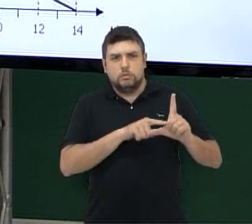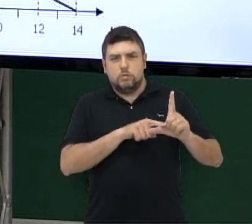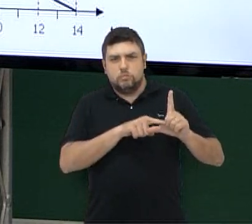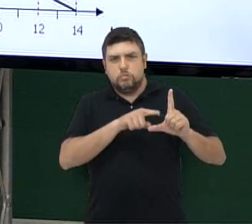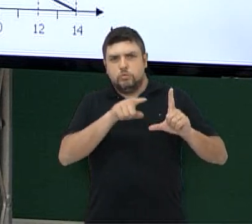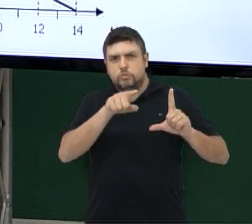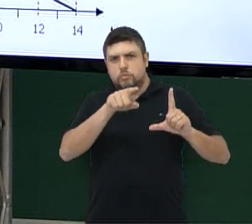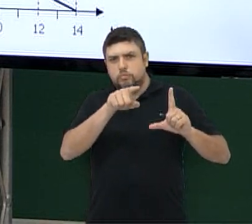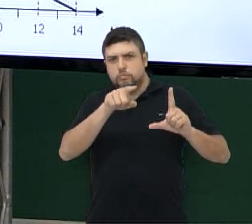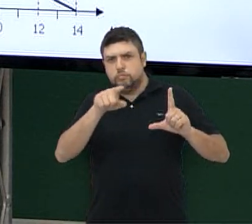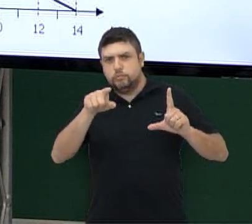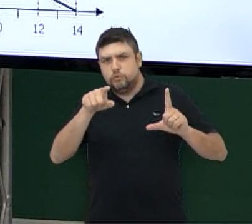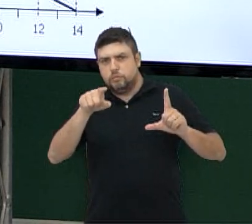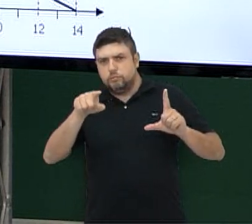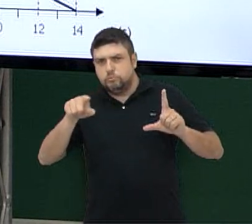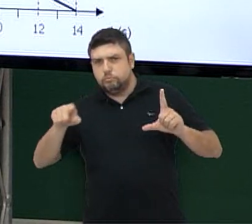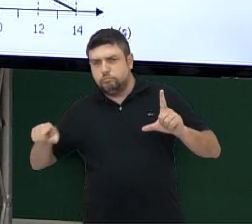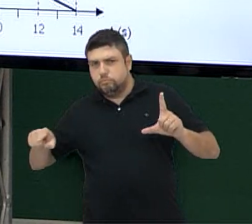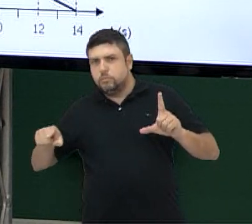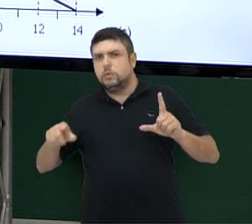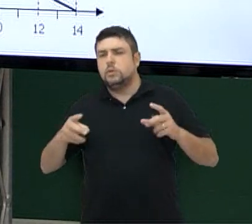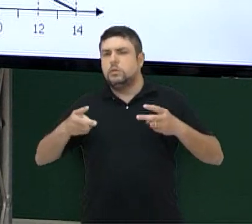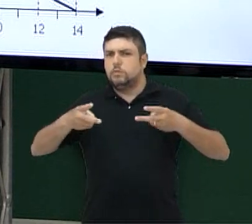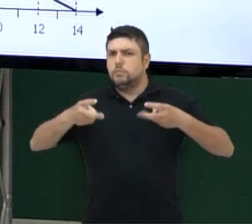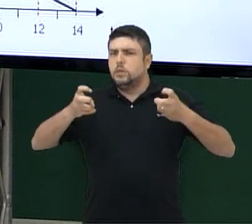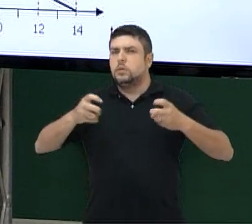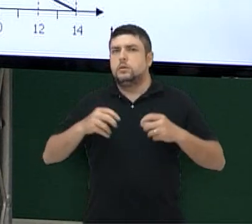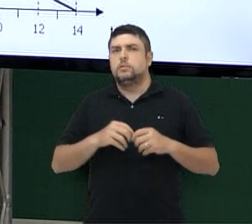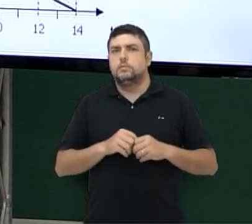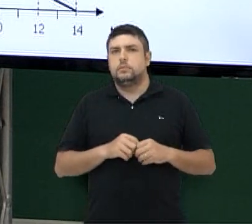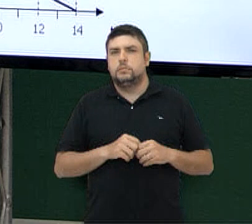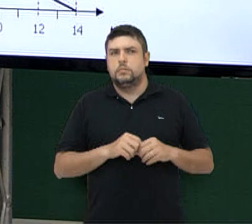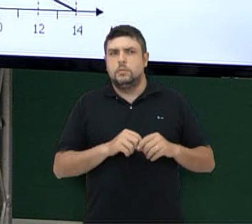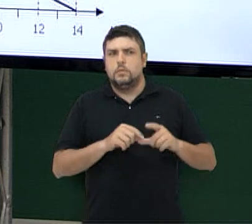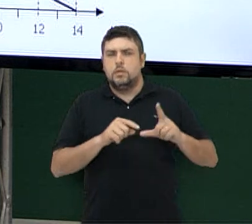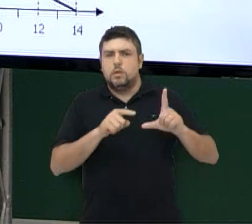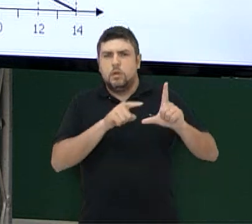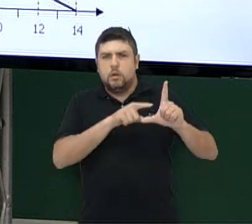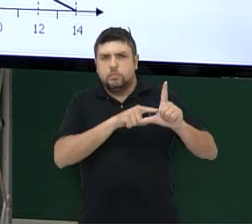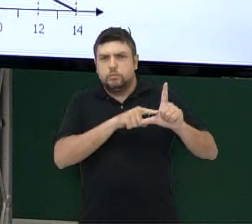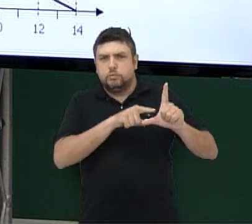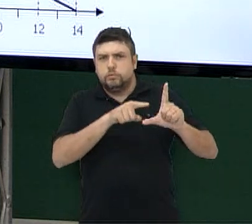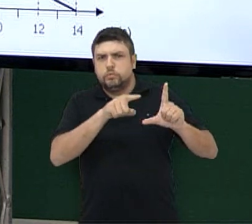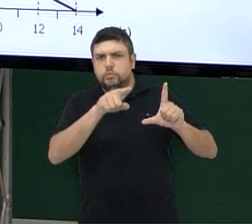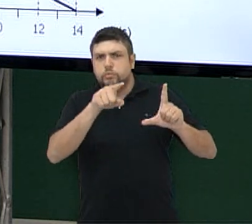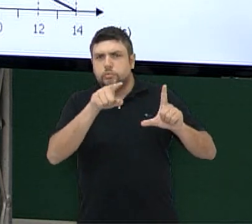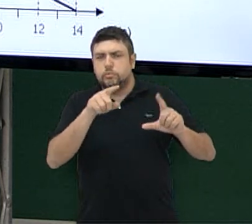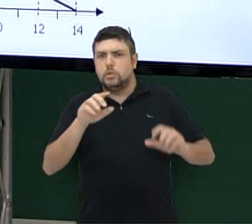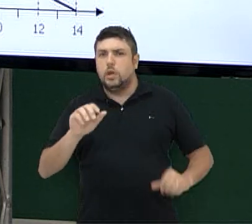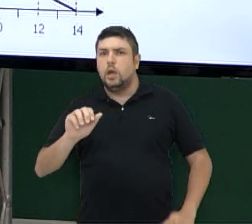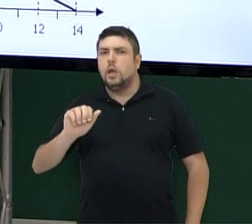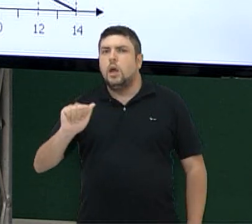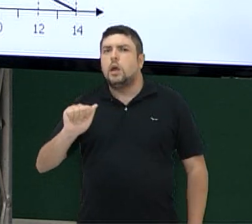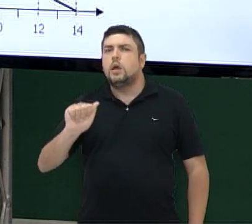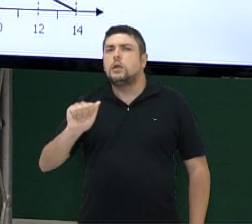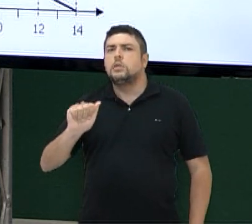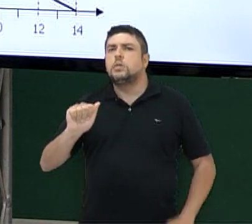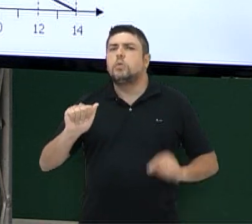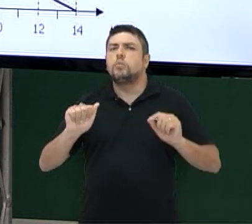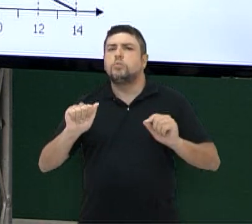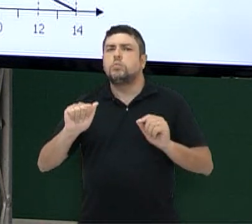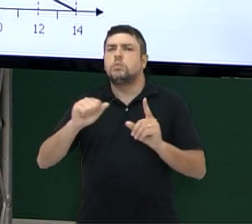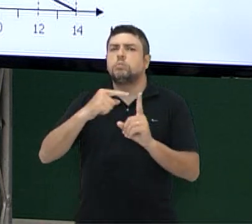aqui. Perceba o seguinte, aqui, qual é o sinal da aceleração? Qual é o